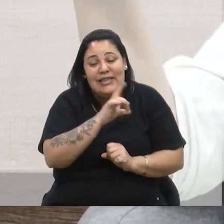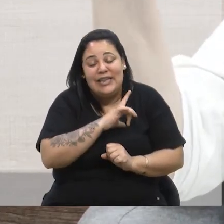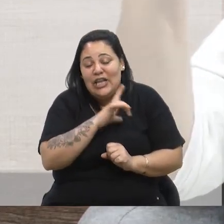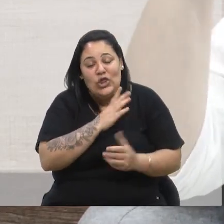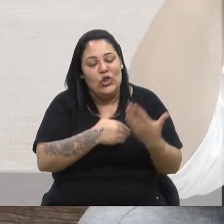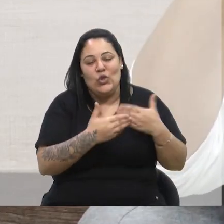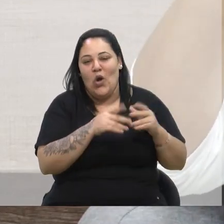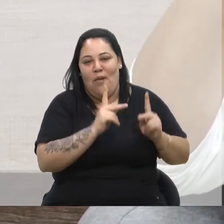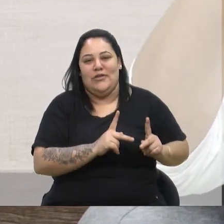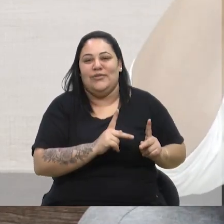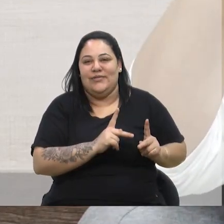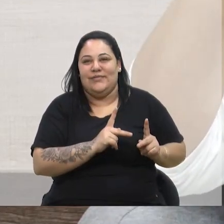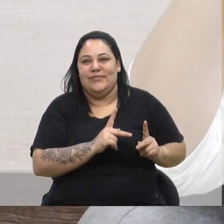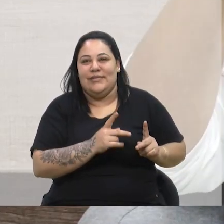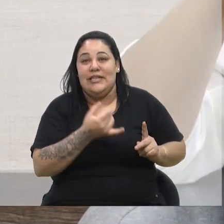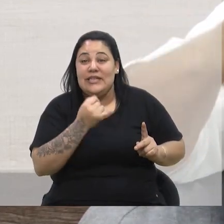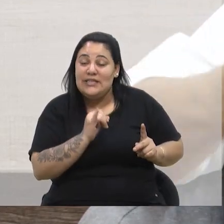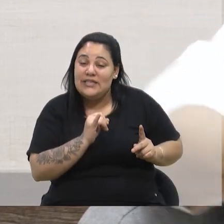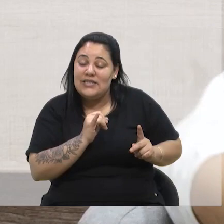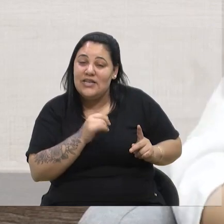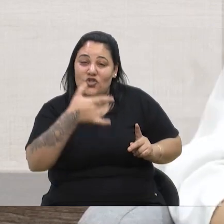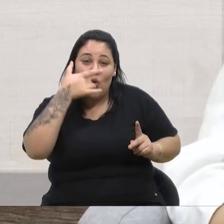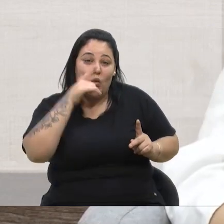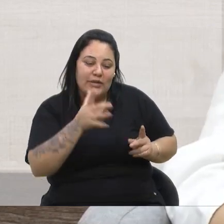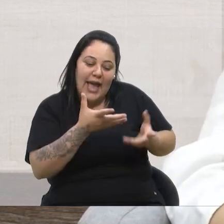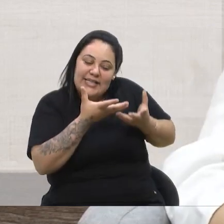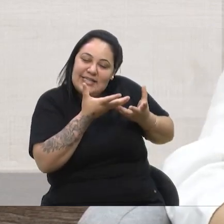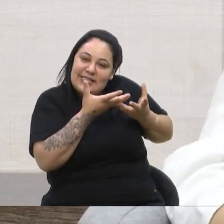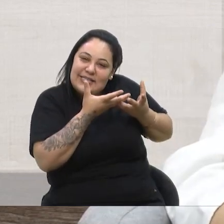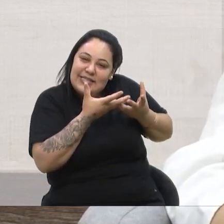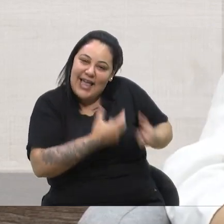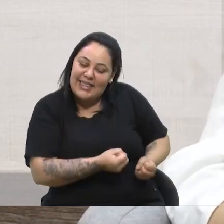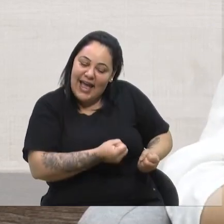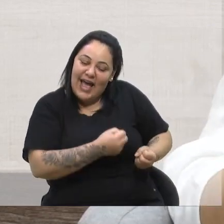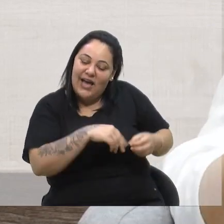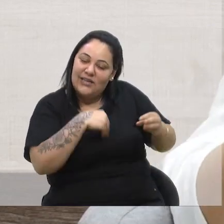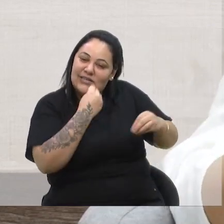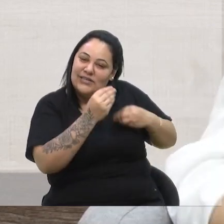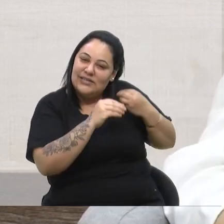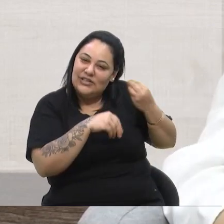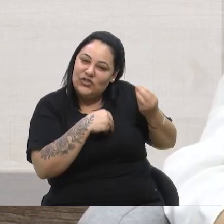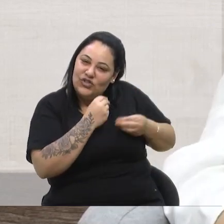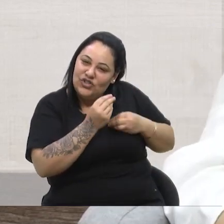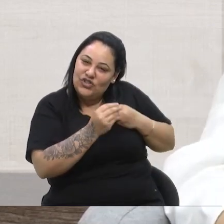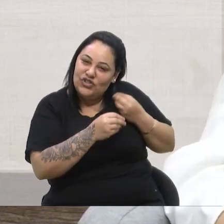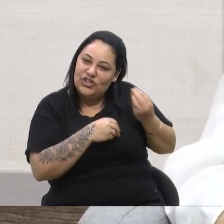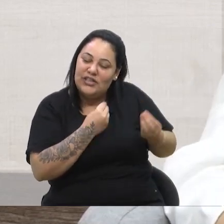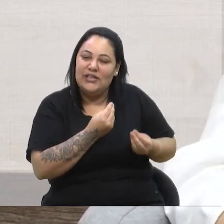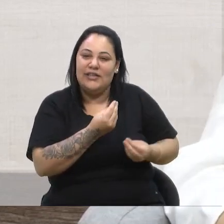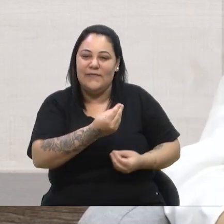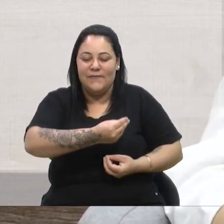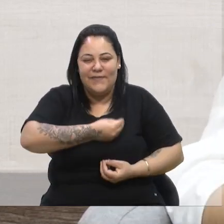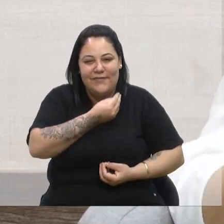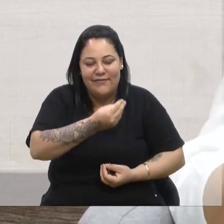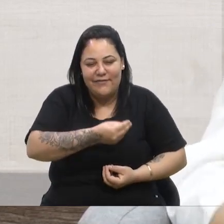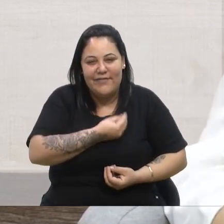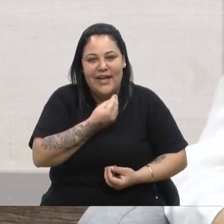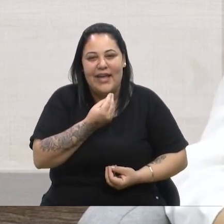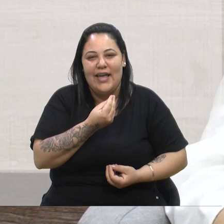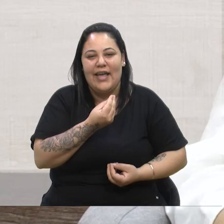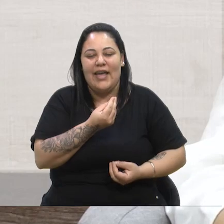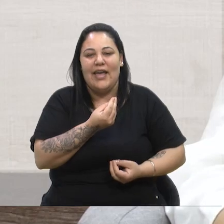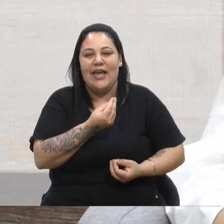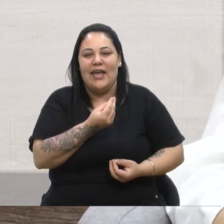mundo. E se a gente puder acolher elas, né? Sentir o que precisar ser sentido, viver